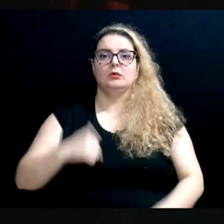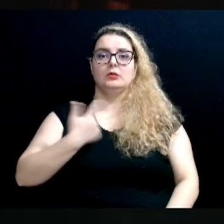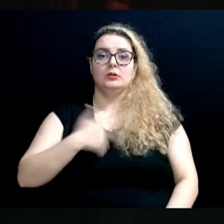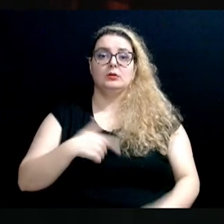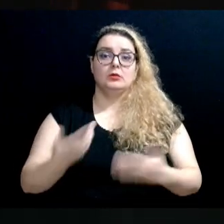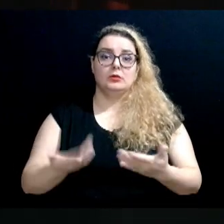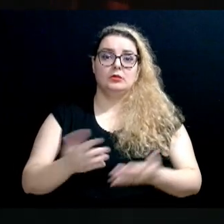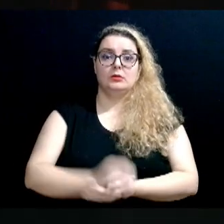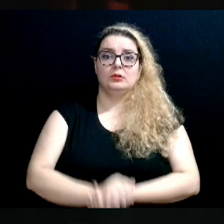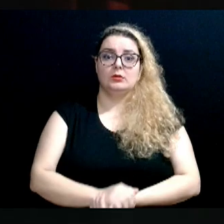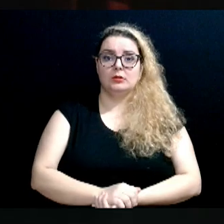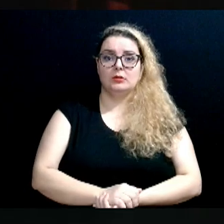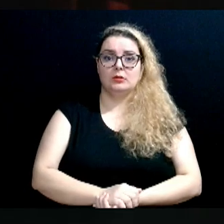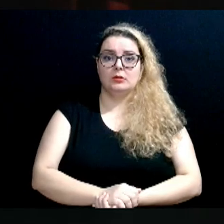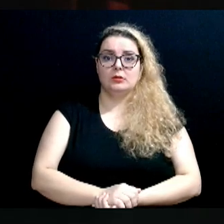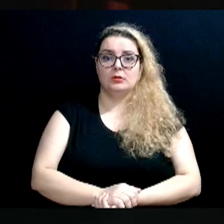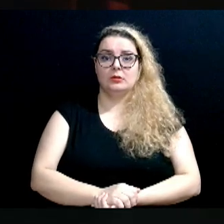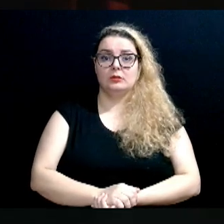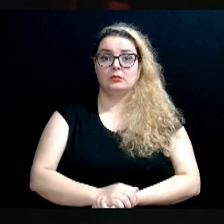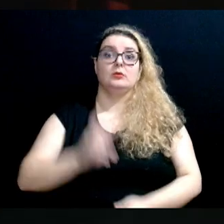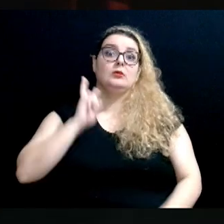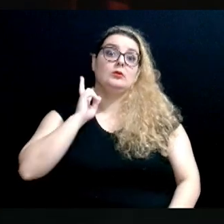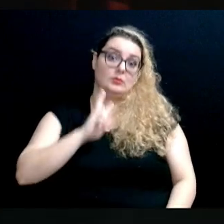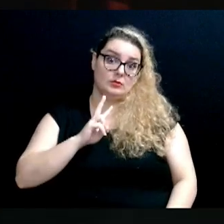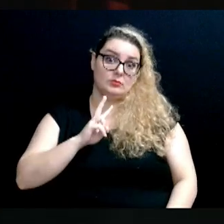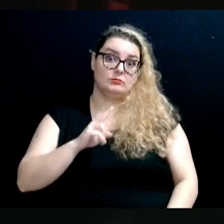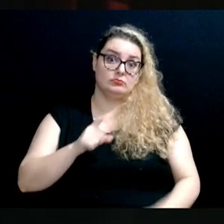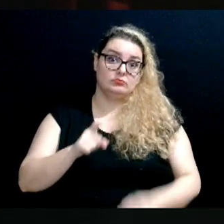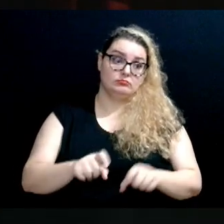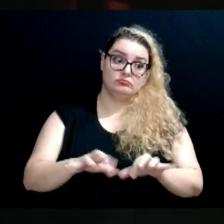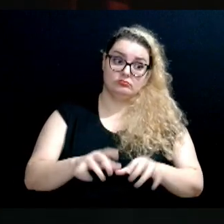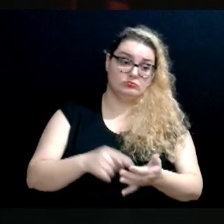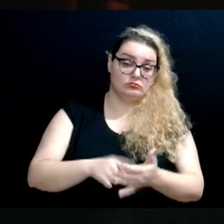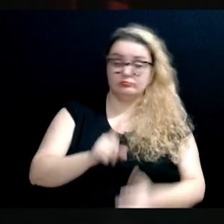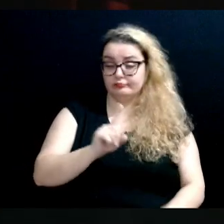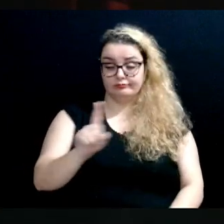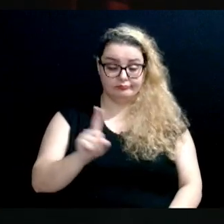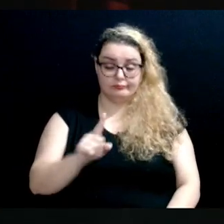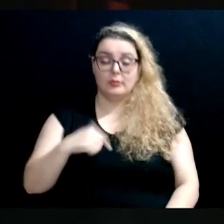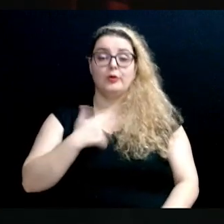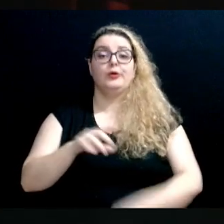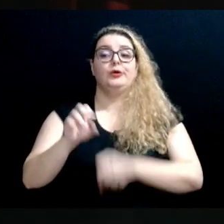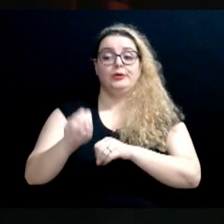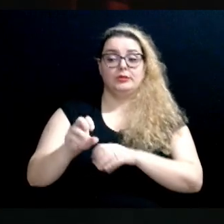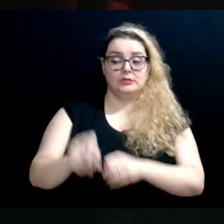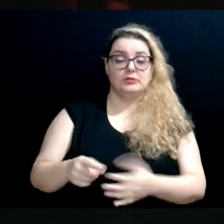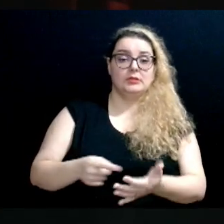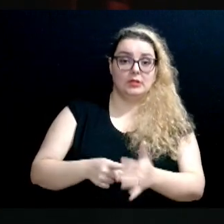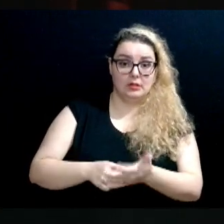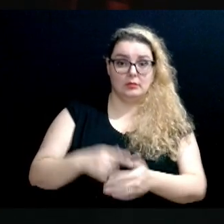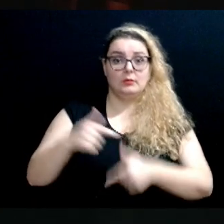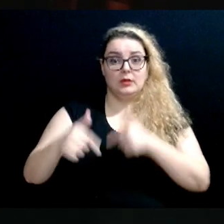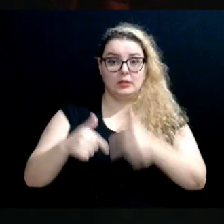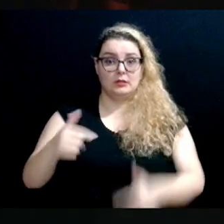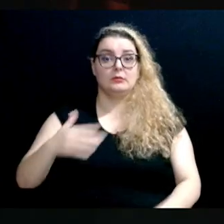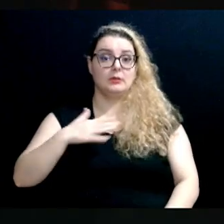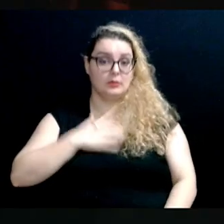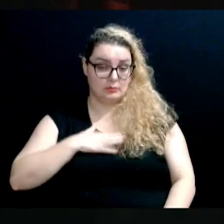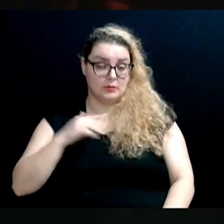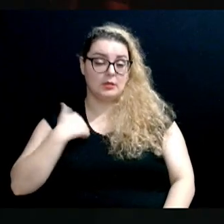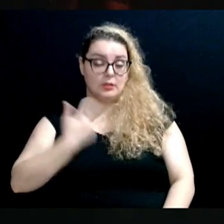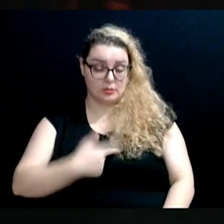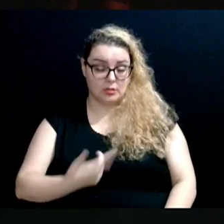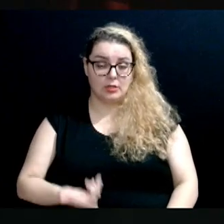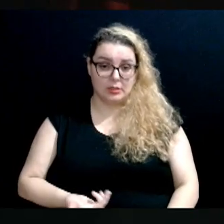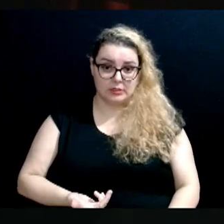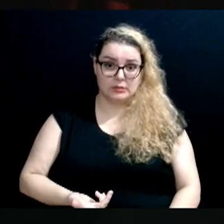sendo vítimas da máquina. Não, nós estamos ensinando a máquina a trabalhar para a gente. Agora, toda nova